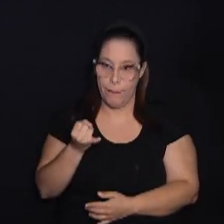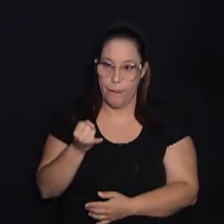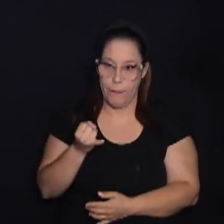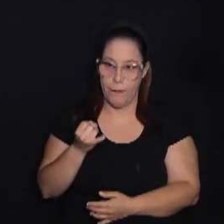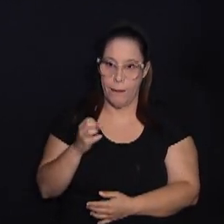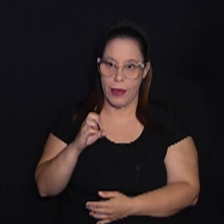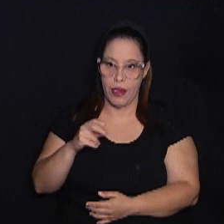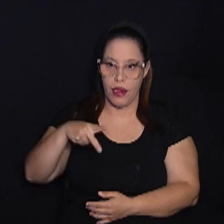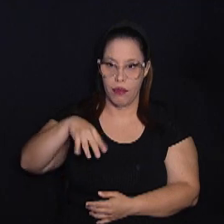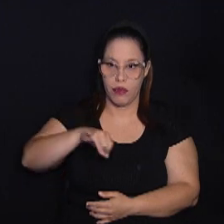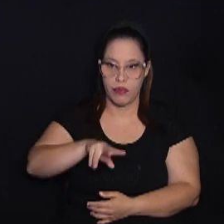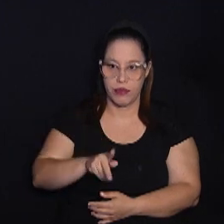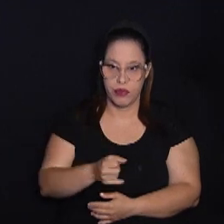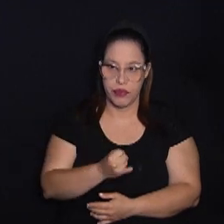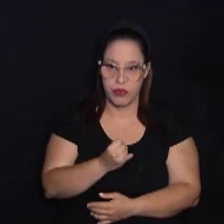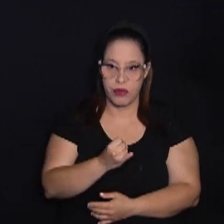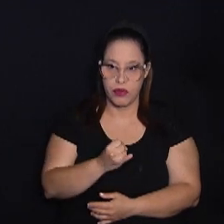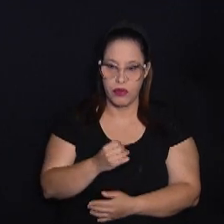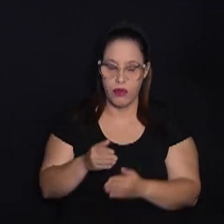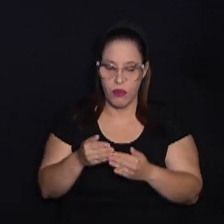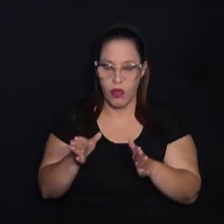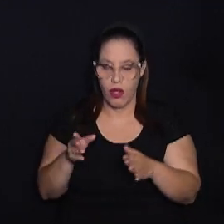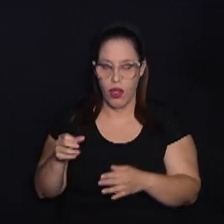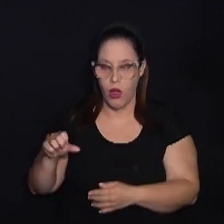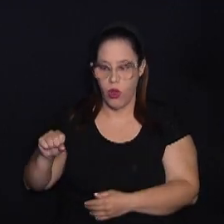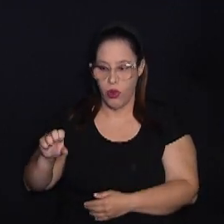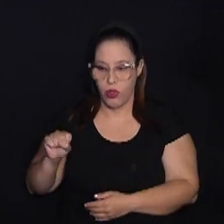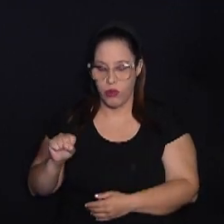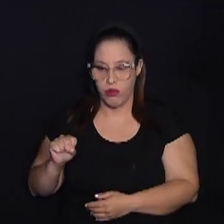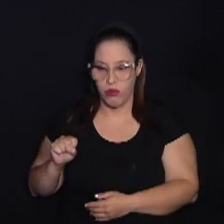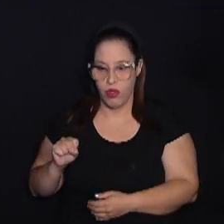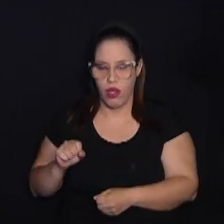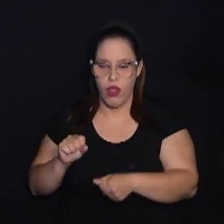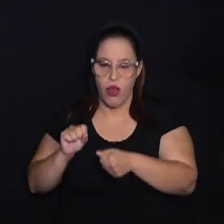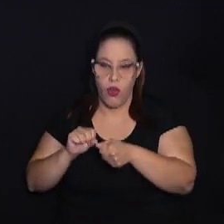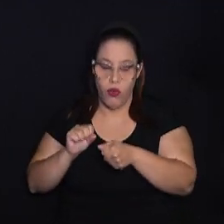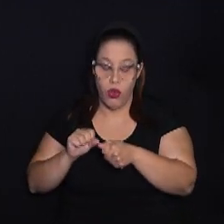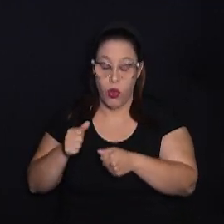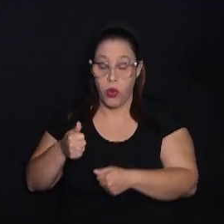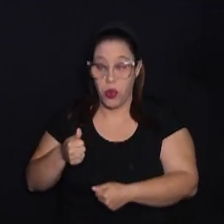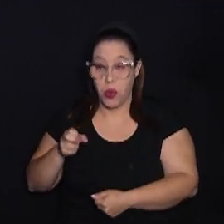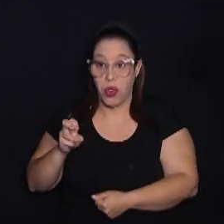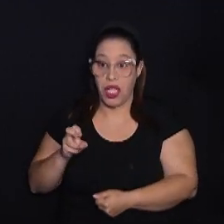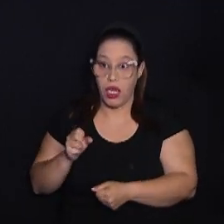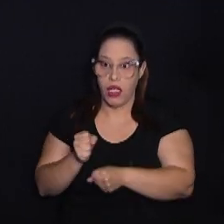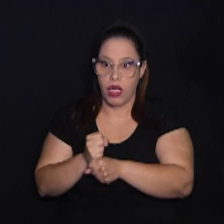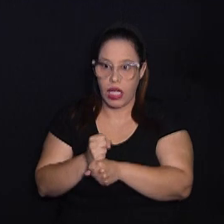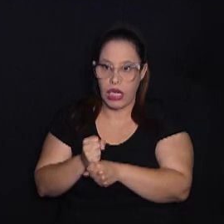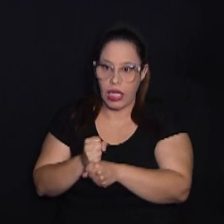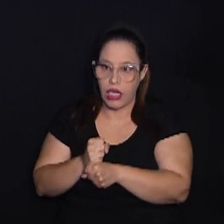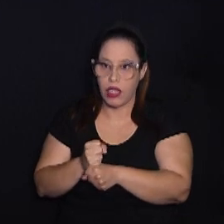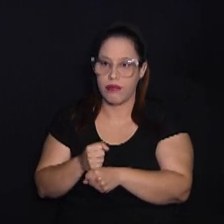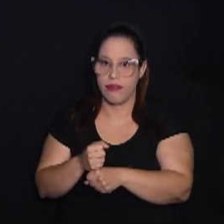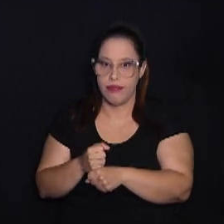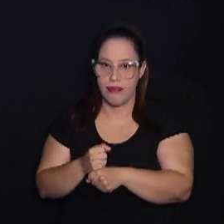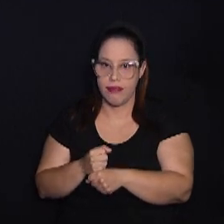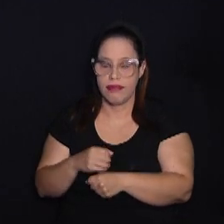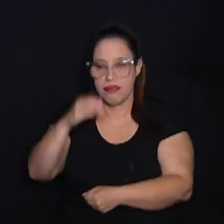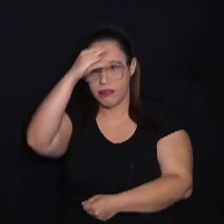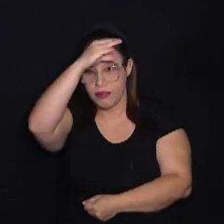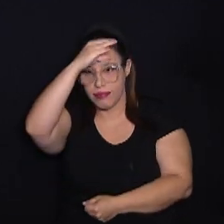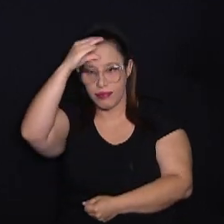Abriu em 98 e ficou comigo por 15 anos. durante os quais este cliente